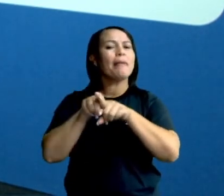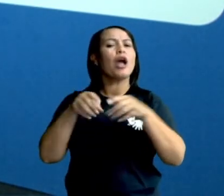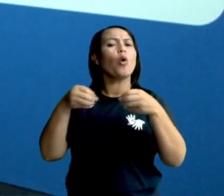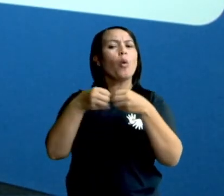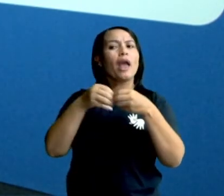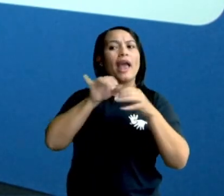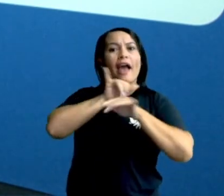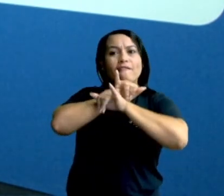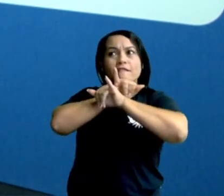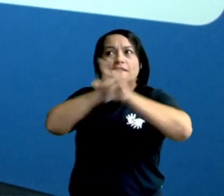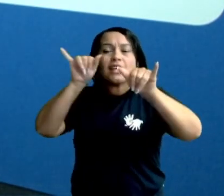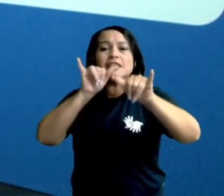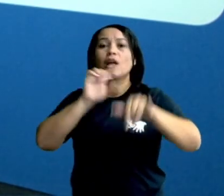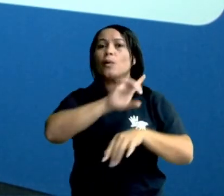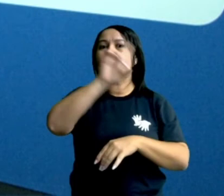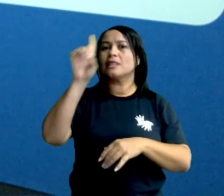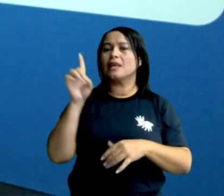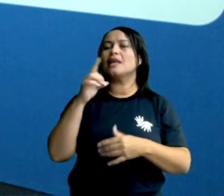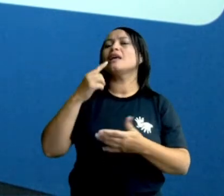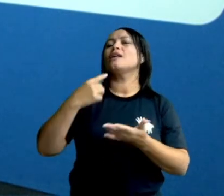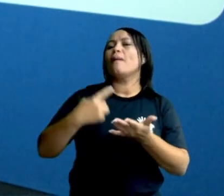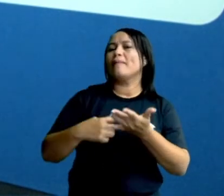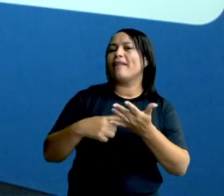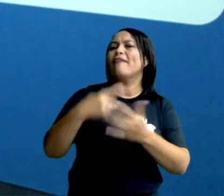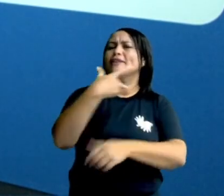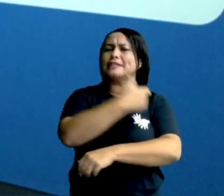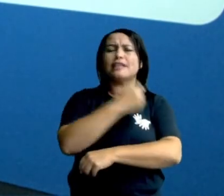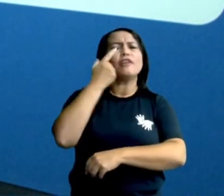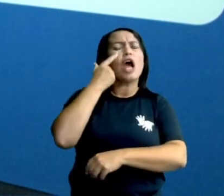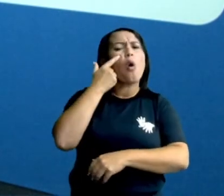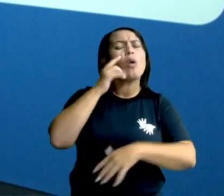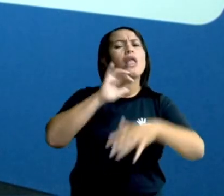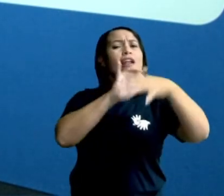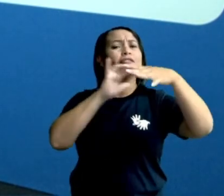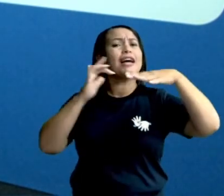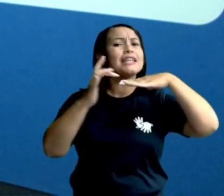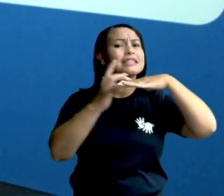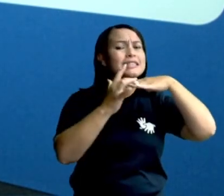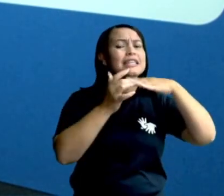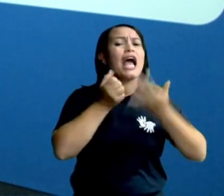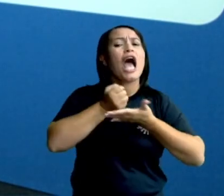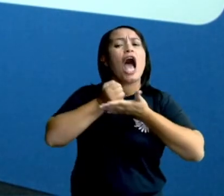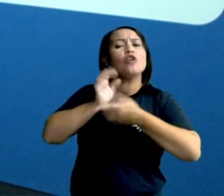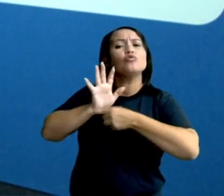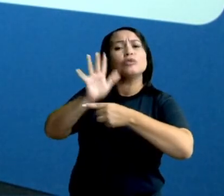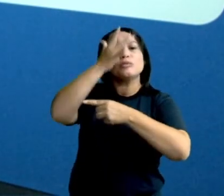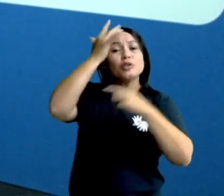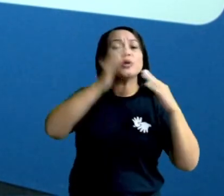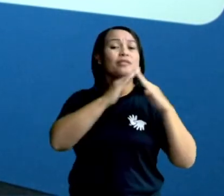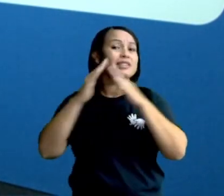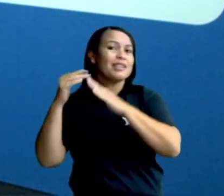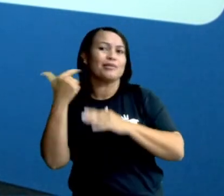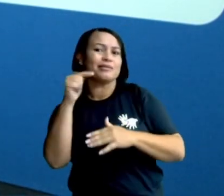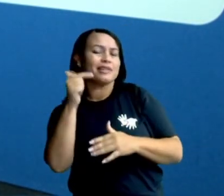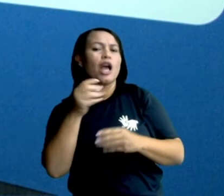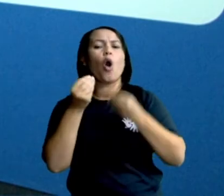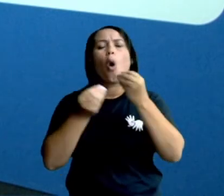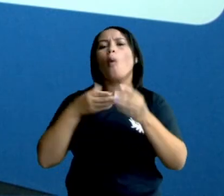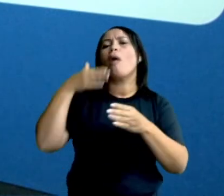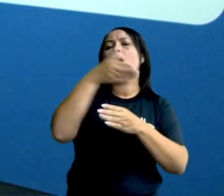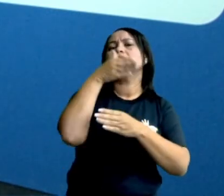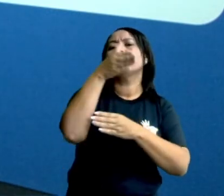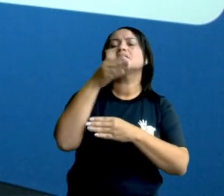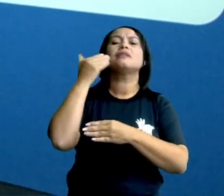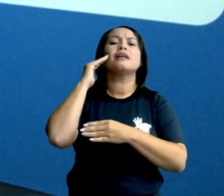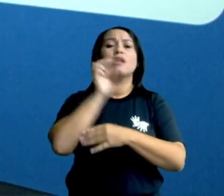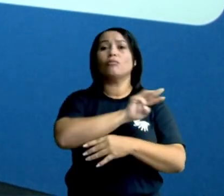O dia da vacina. Fica de olho nas redes sociais e ajuda aquele vizinho que não tem acesso, tá certo? Todo mundo tomando